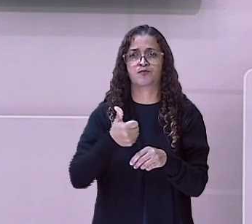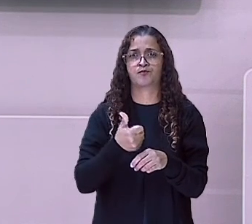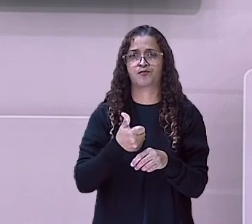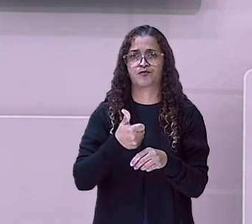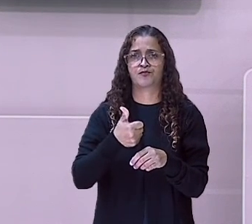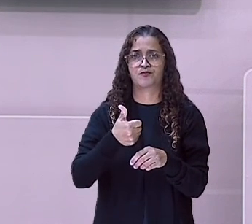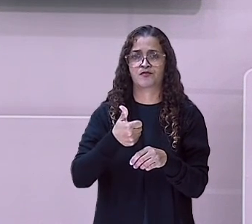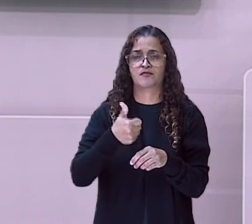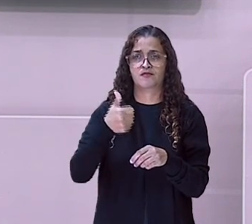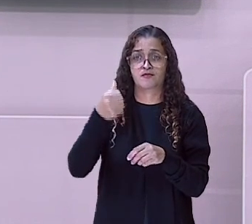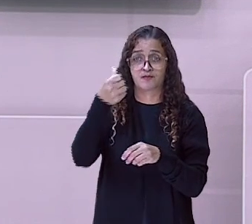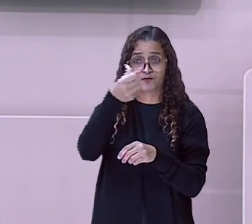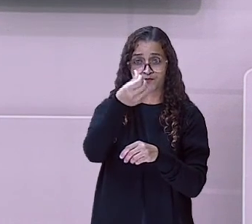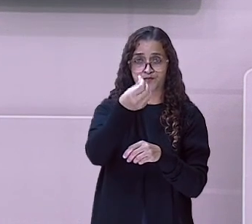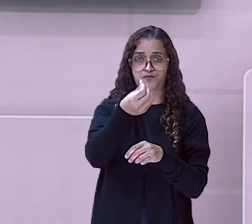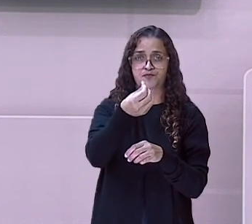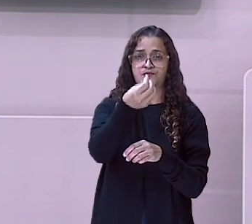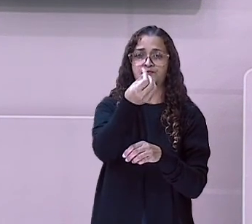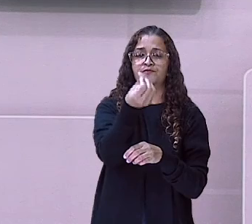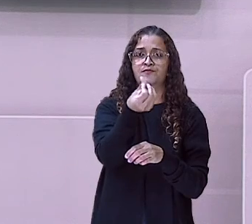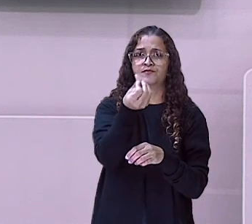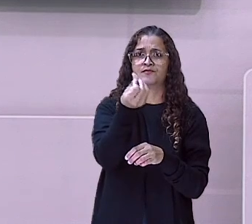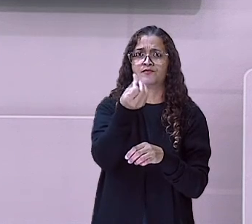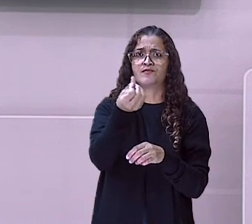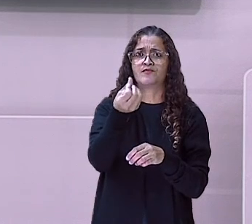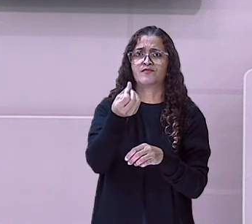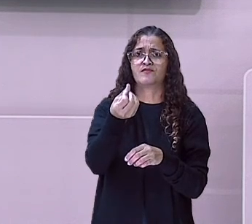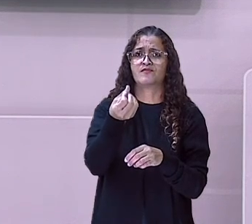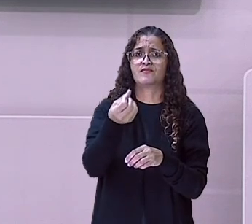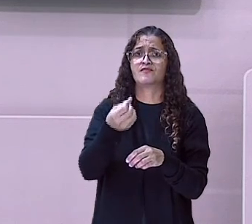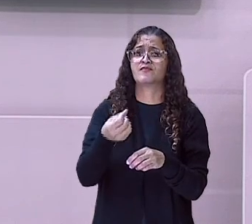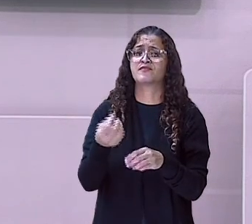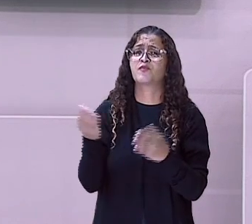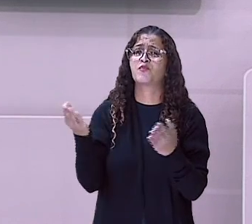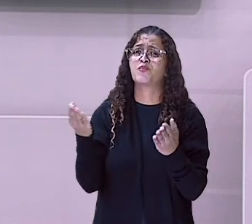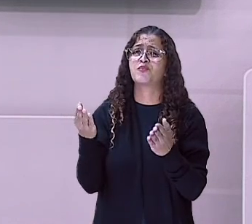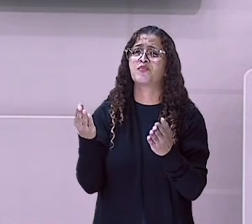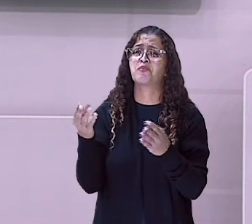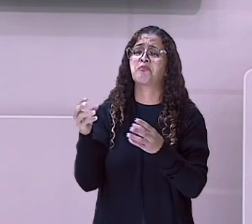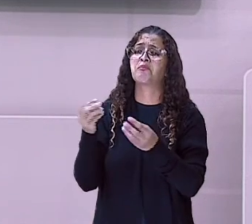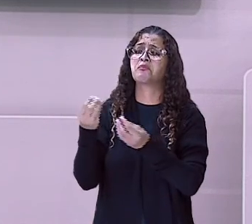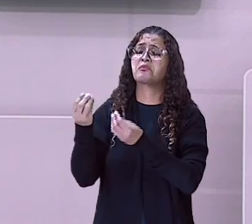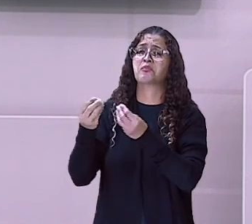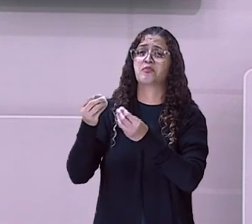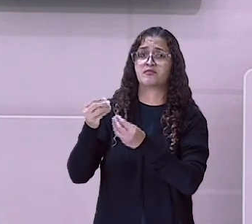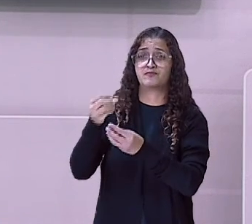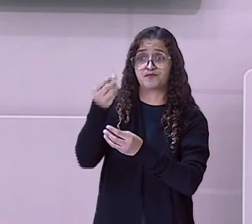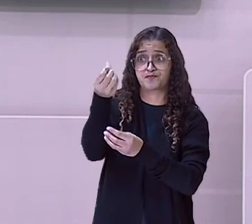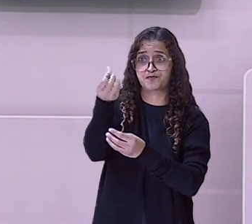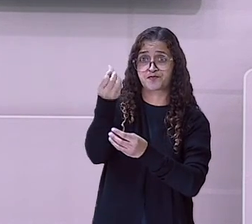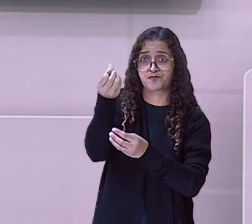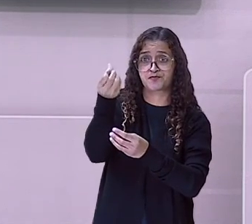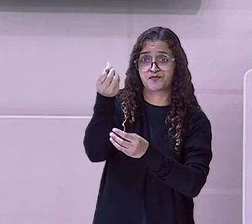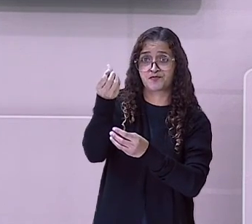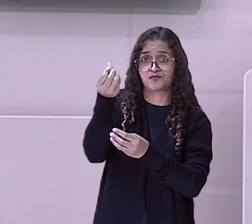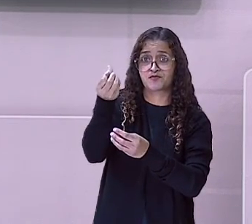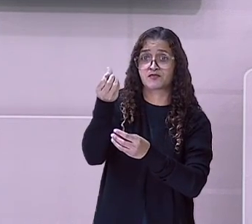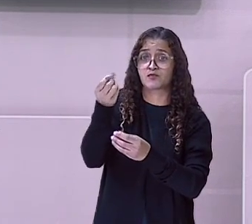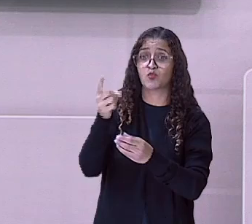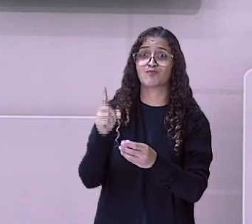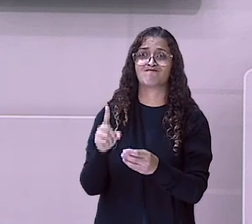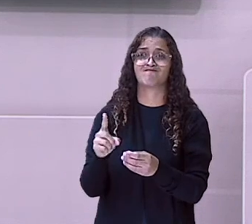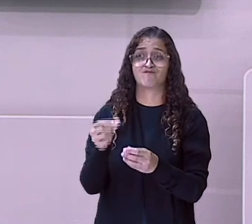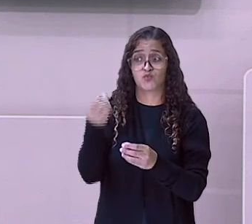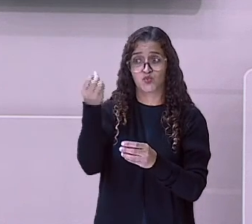ó. Por que você colocou assim, professora? Porque o 6 é